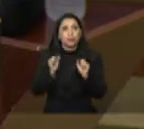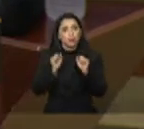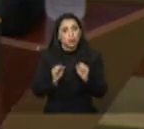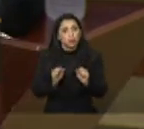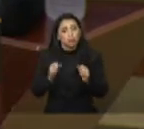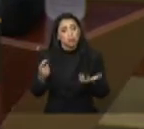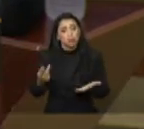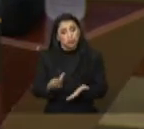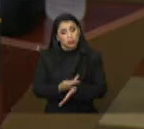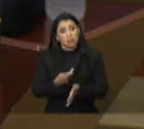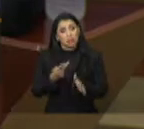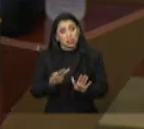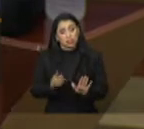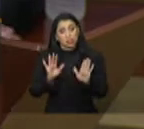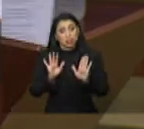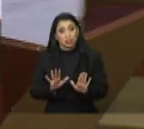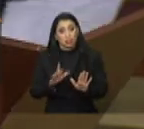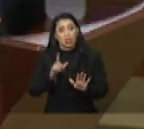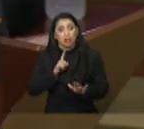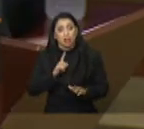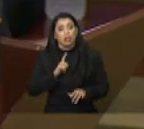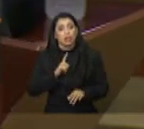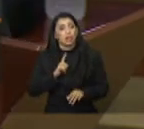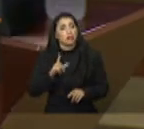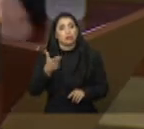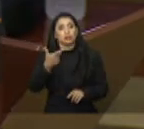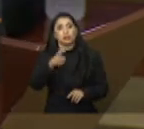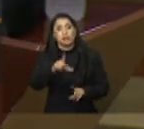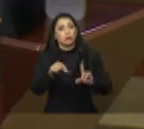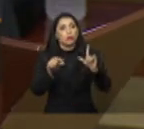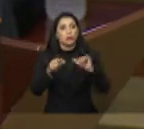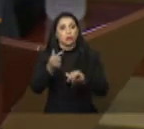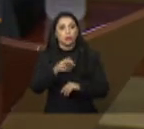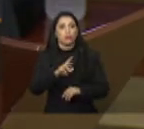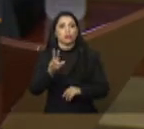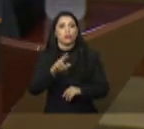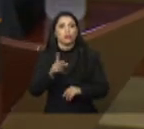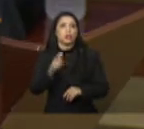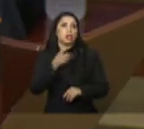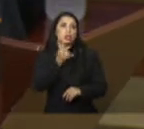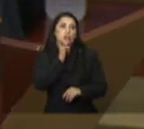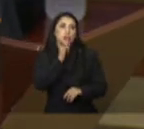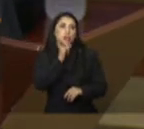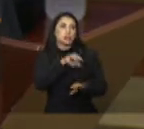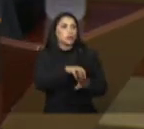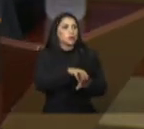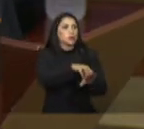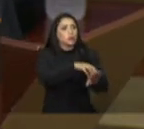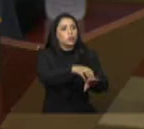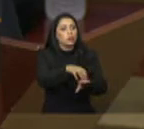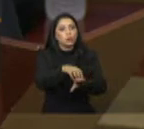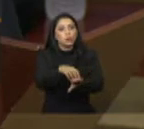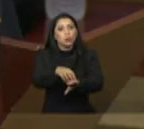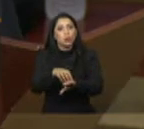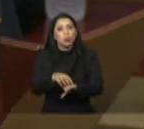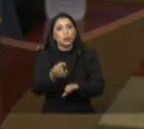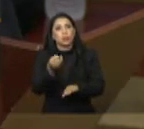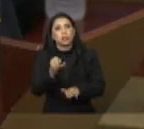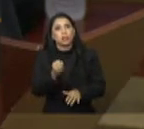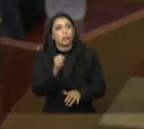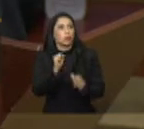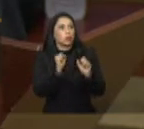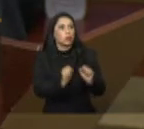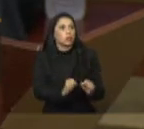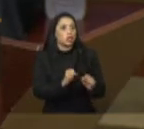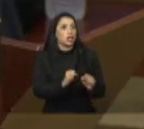Tais sendo possível adoção de medidas alternativas a exemplo do fornecimento de transporte público caso não seja possível matricular o